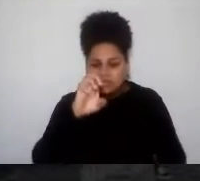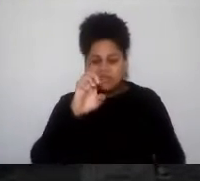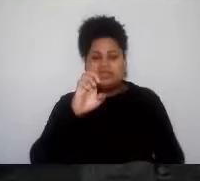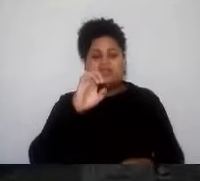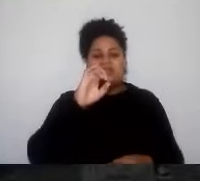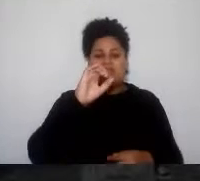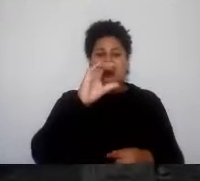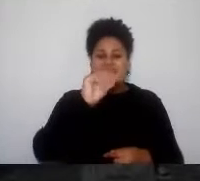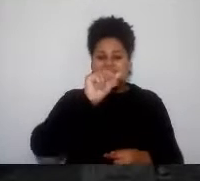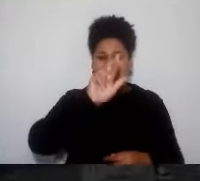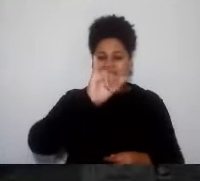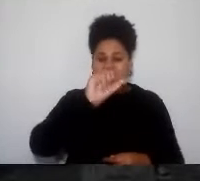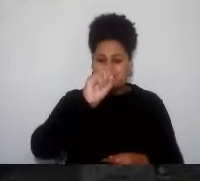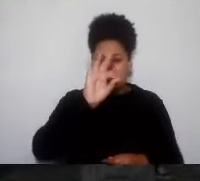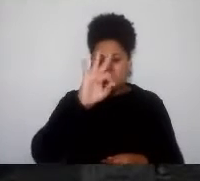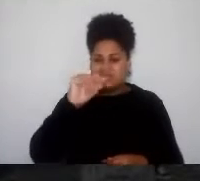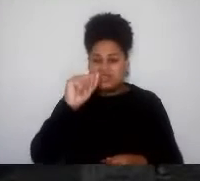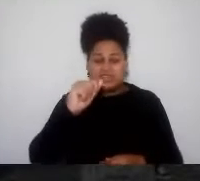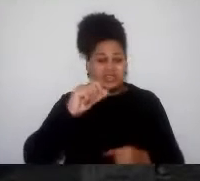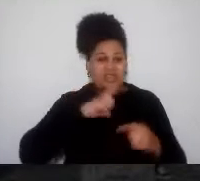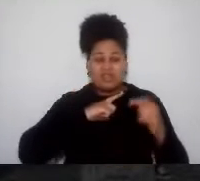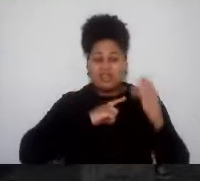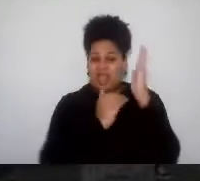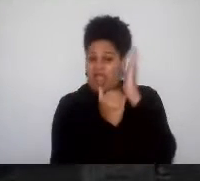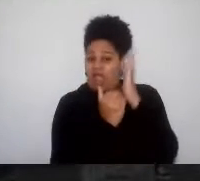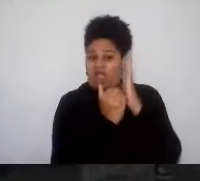inflação analisada de